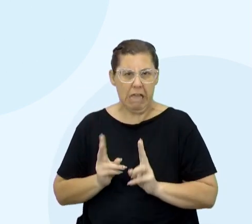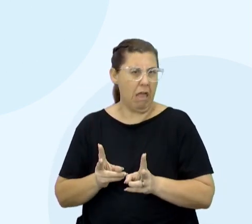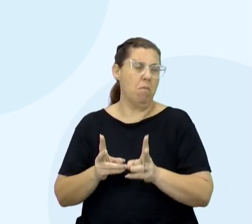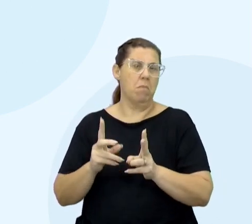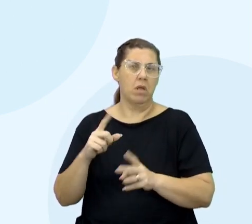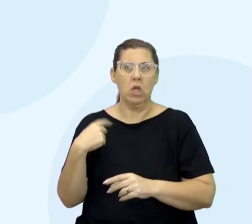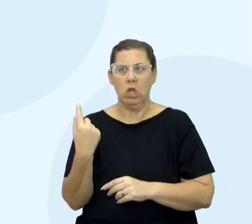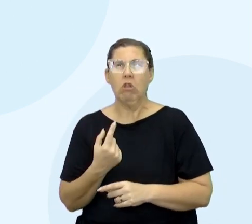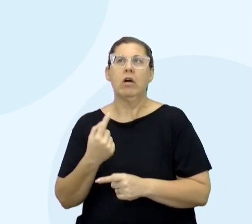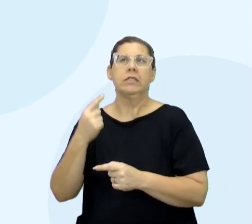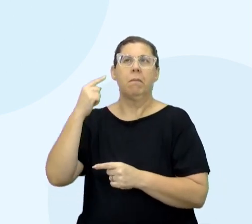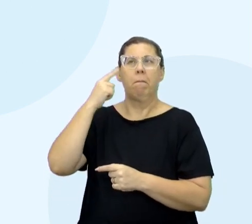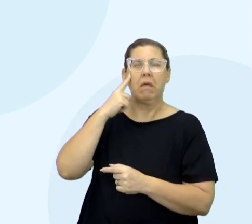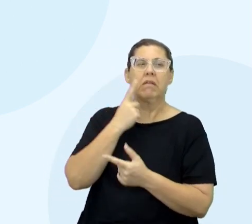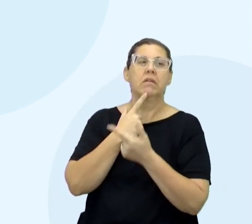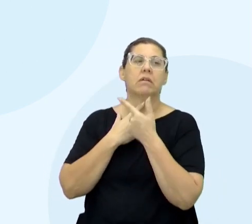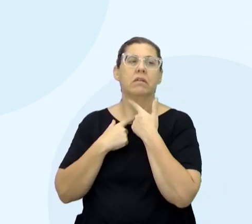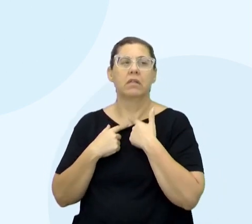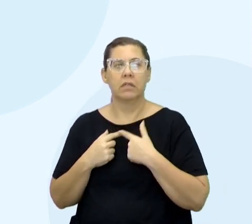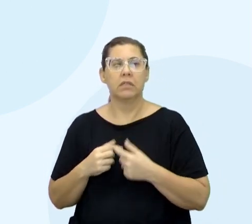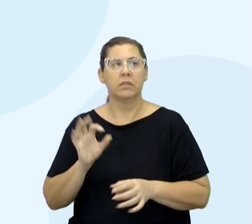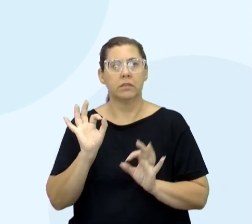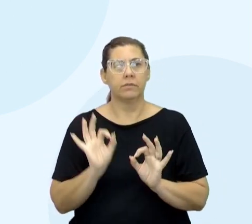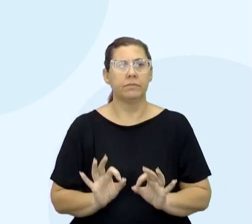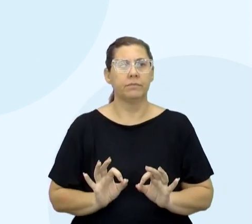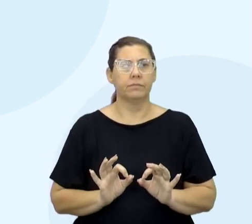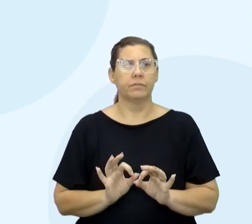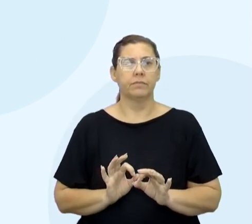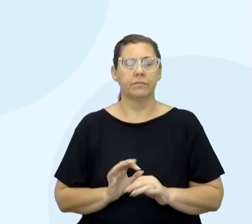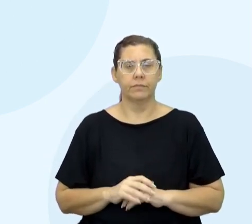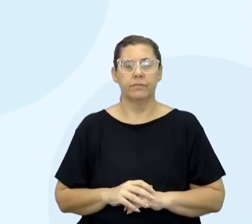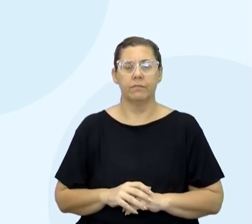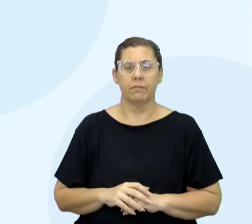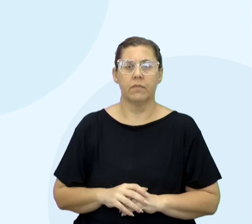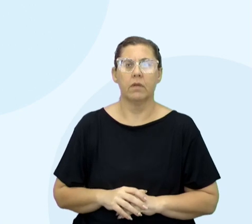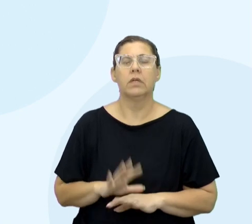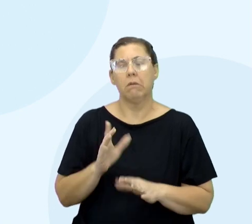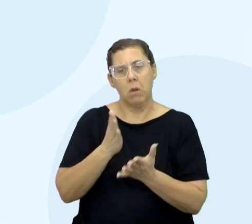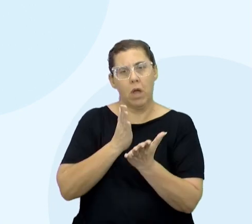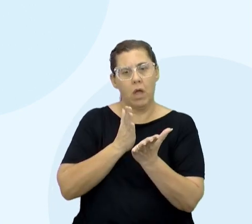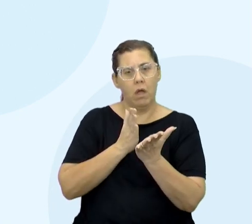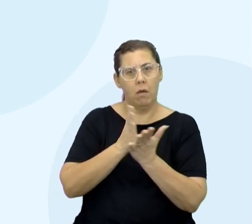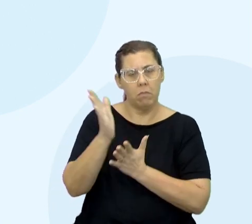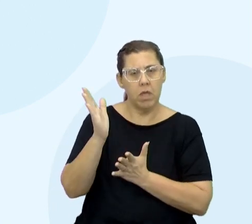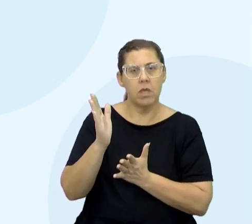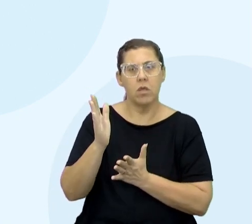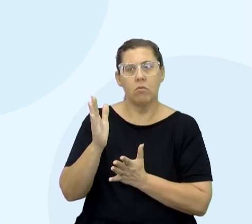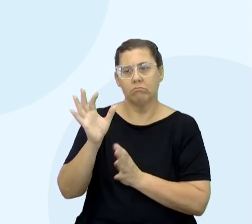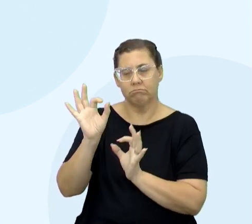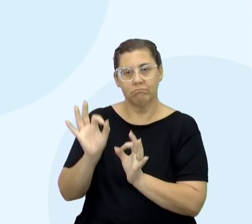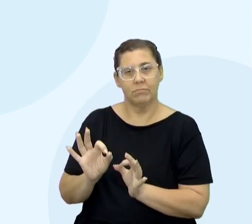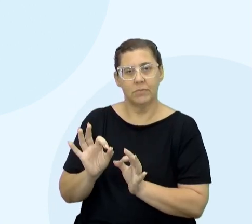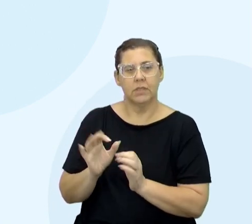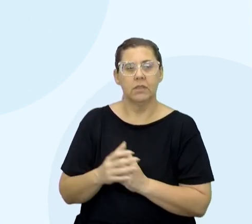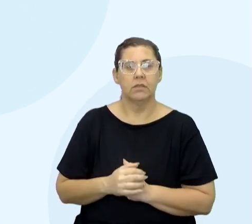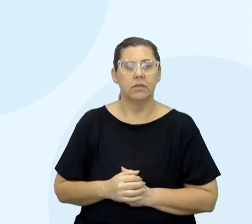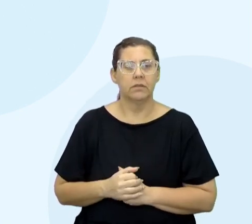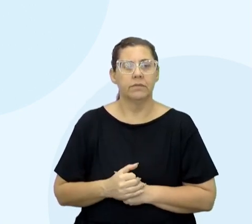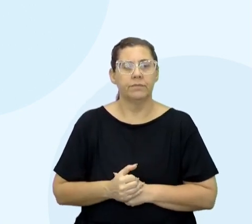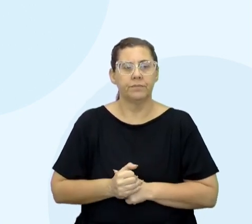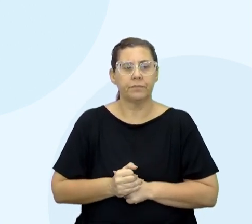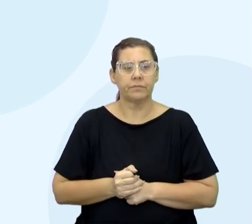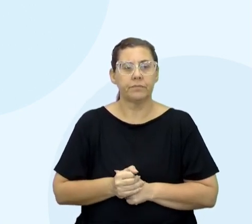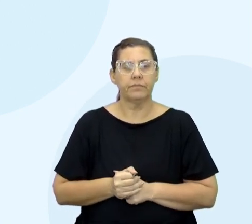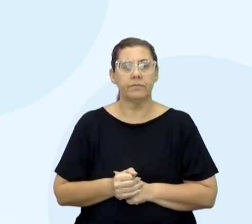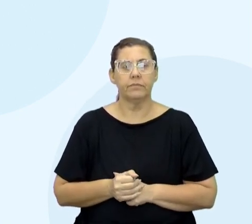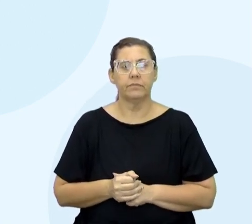a gente planejou pode dar certo, e nem sempre é o caminho que vai dar certo, e às vezes